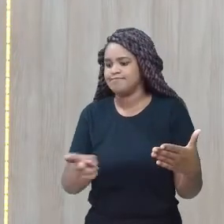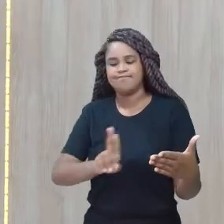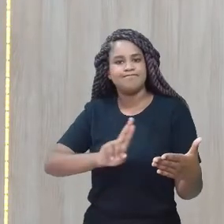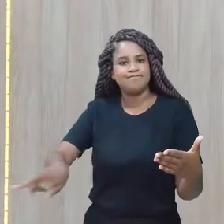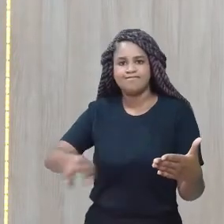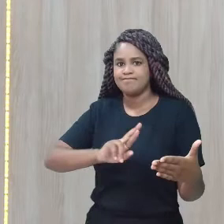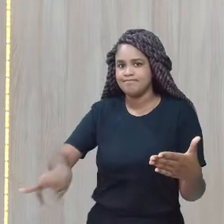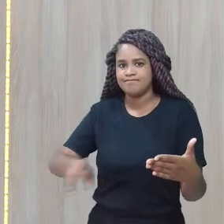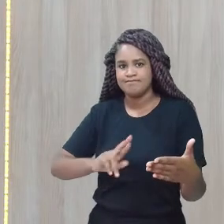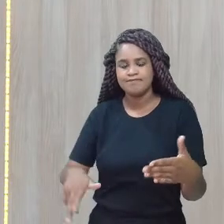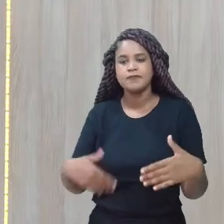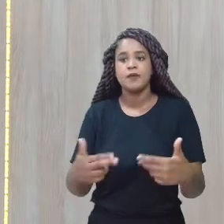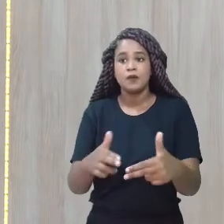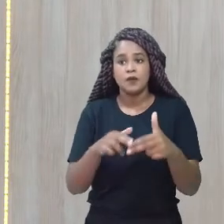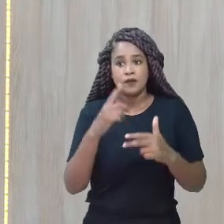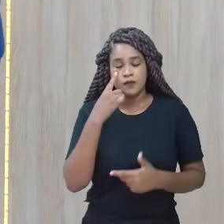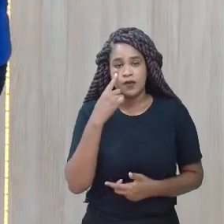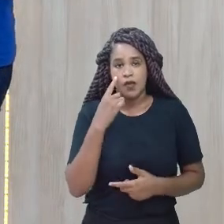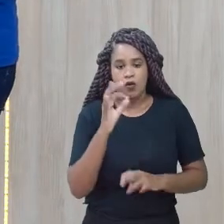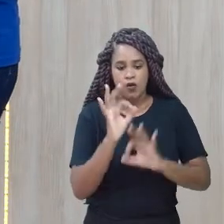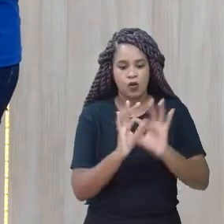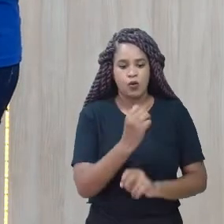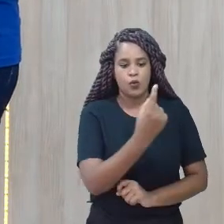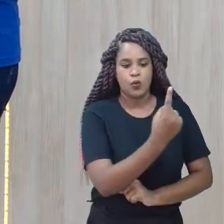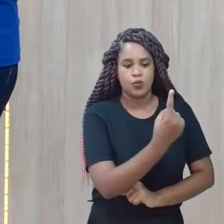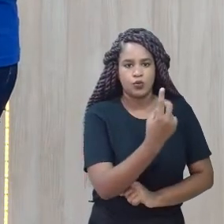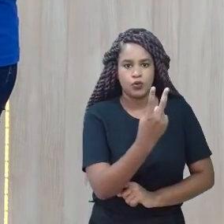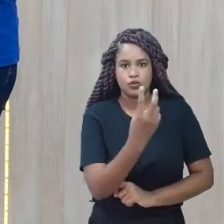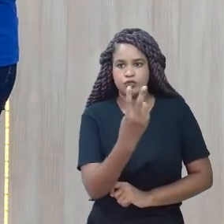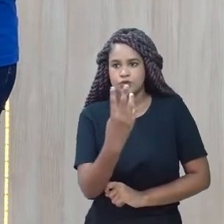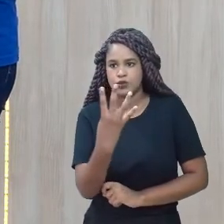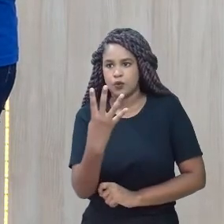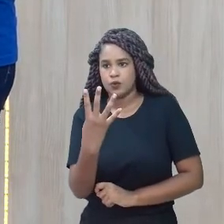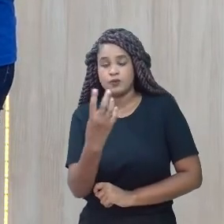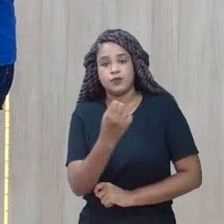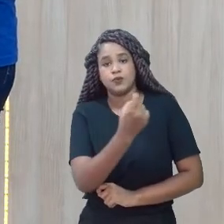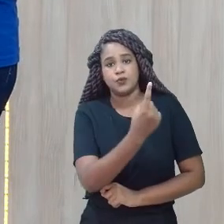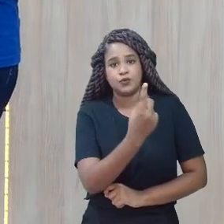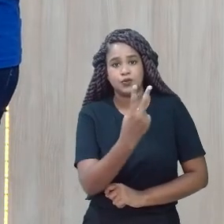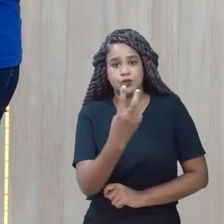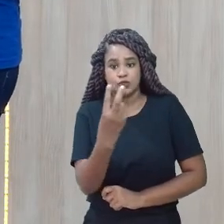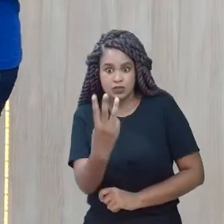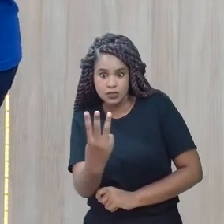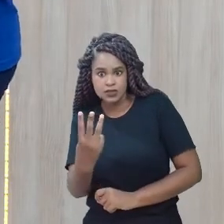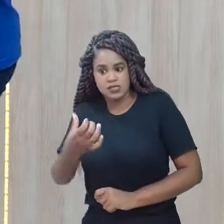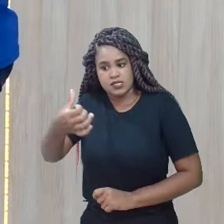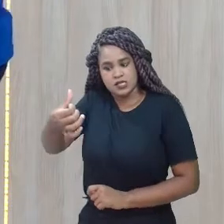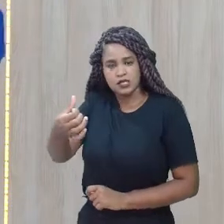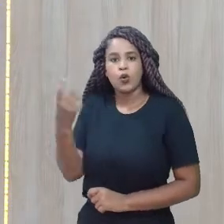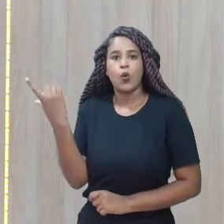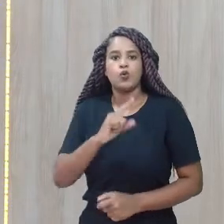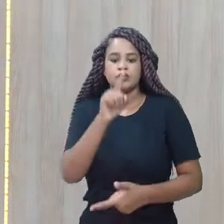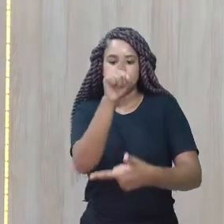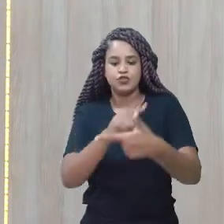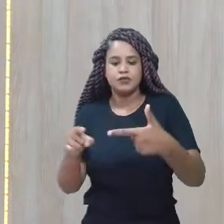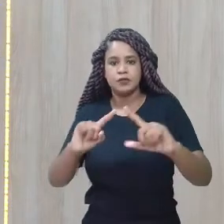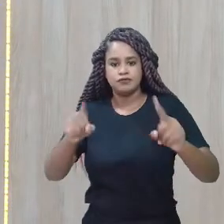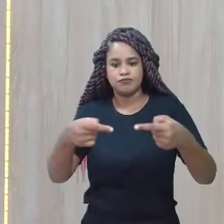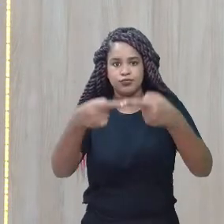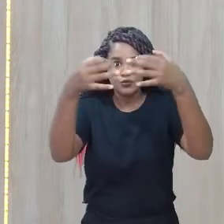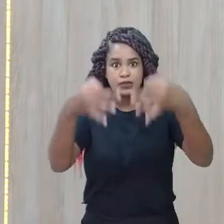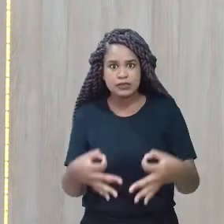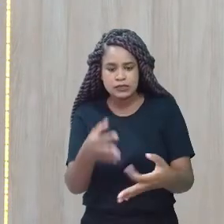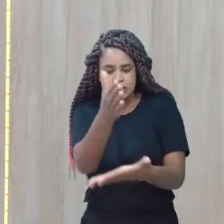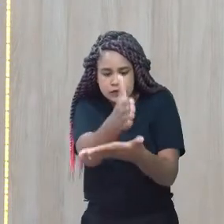na ordem, do 1 até o 6, foram os números que a gente conseguiu fazer essas divisões. Agora percebe que legal, ó, eu